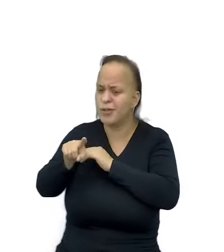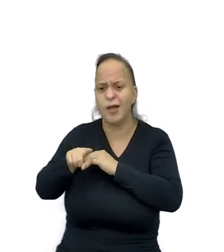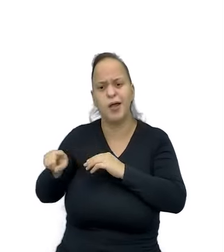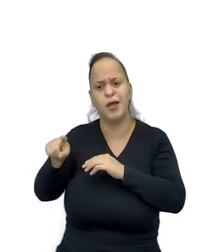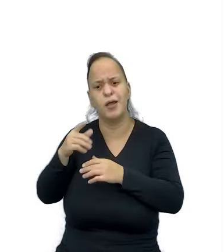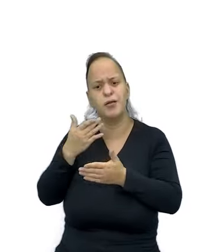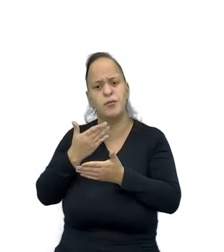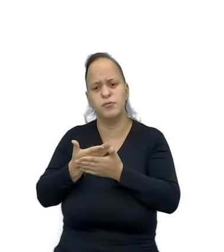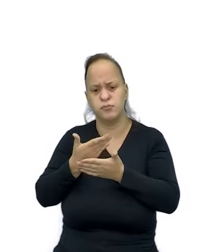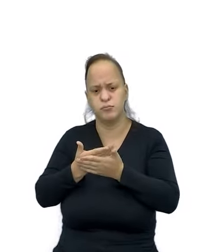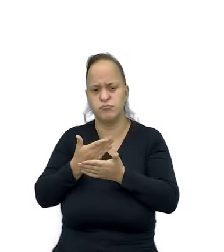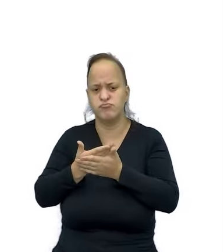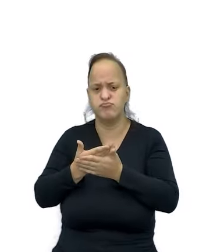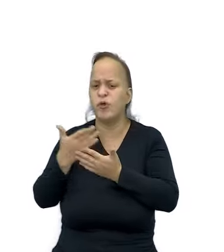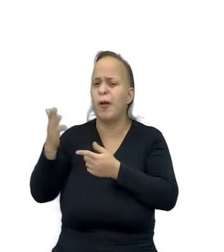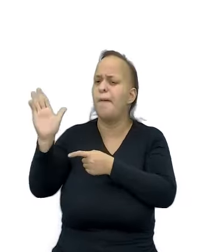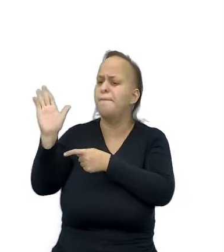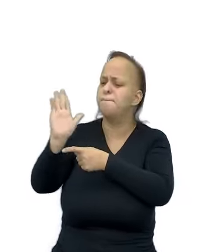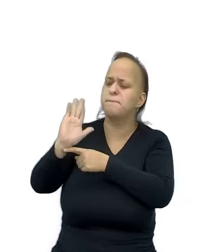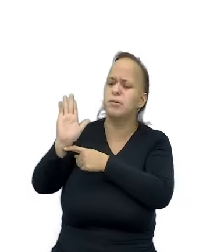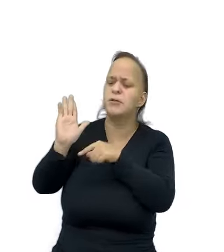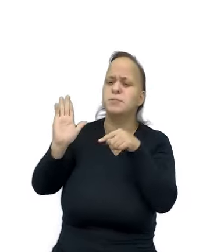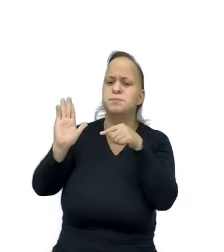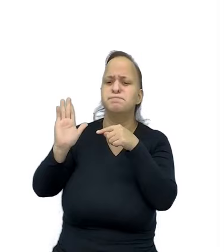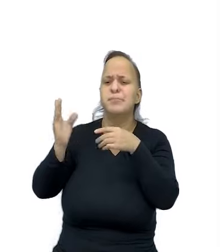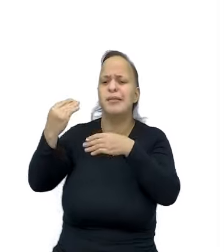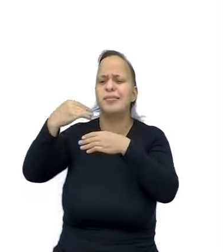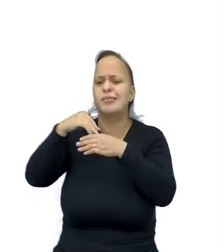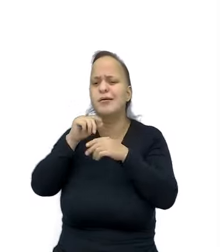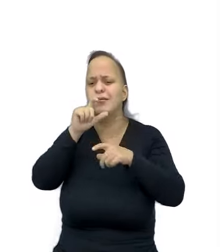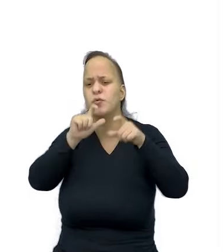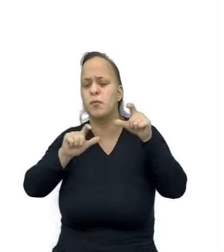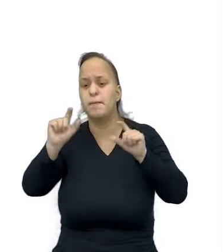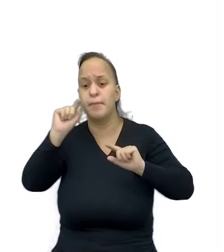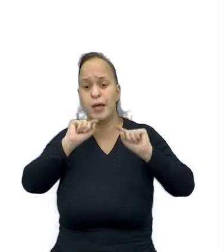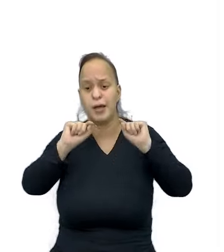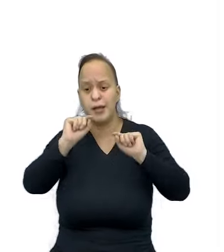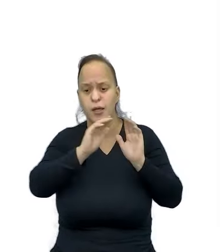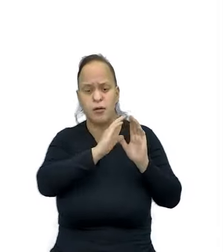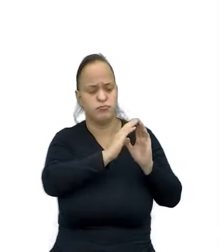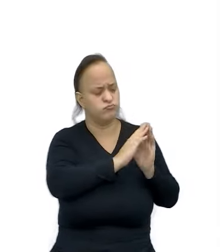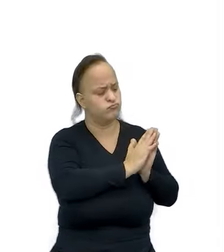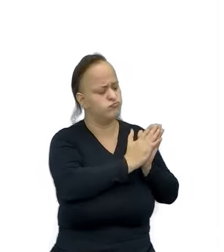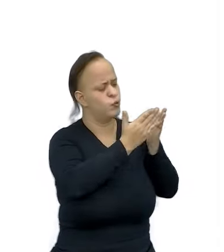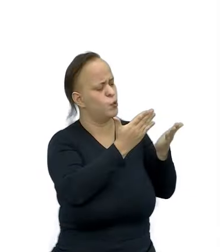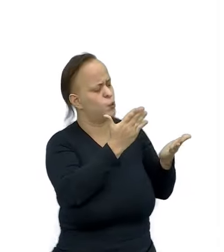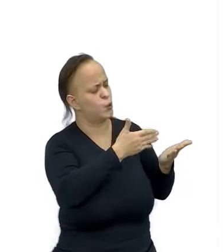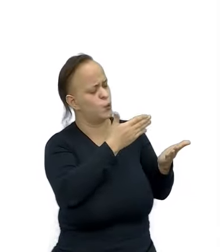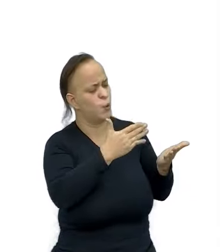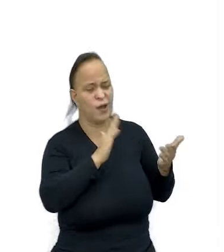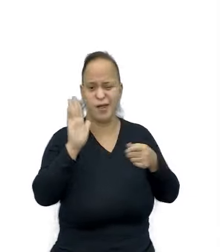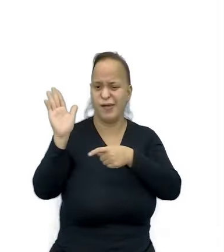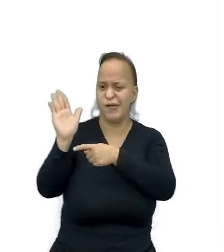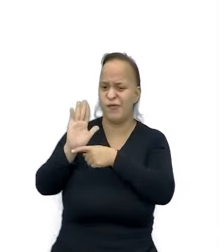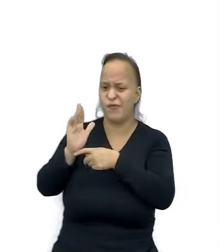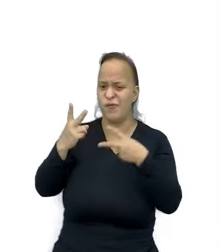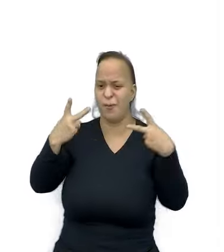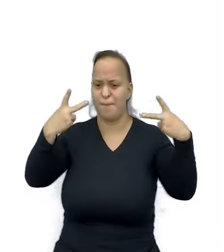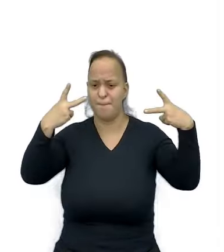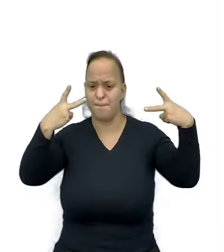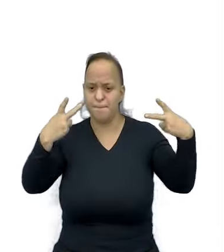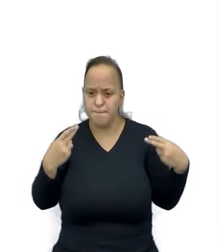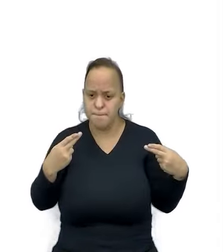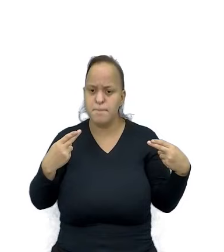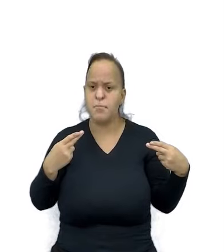personagens são presentes no filme, um capítulo lido, né? São iguais, dá para fazer essa comparação? O filme é exatamente igual à